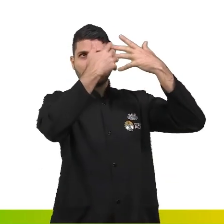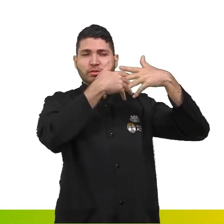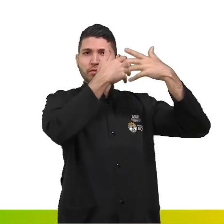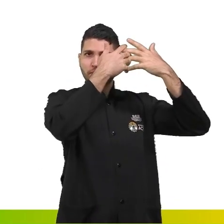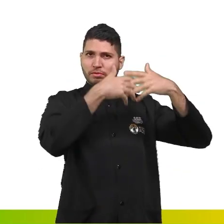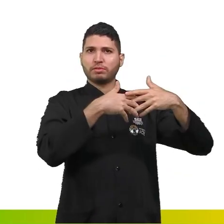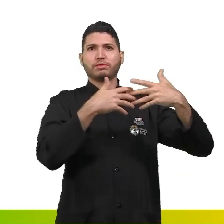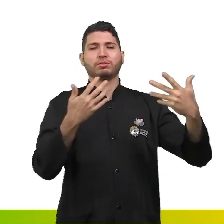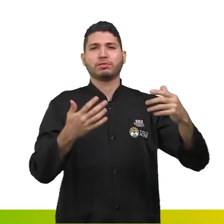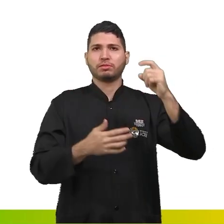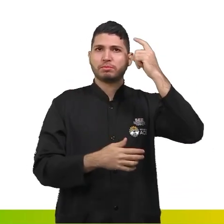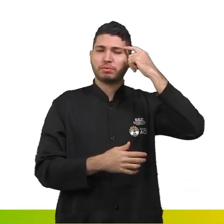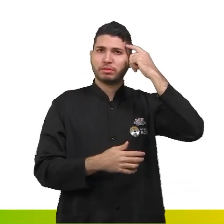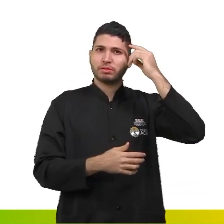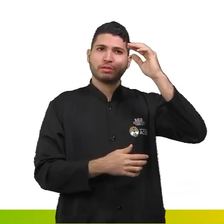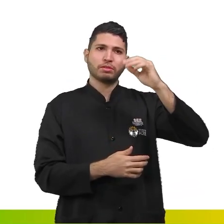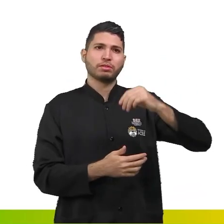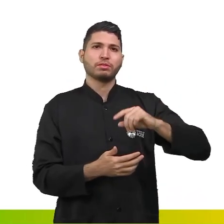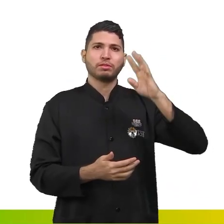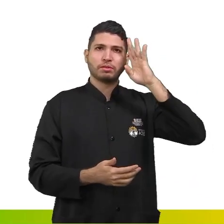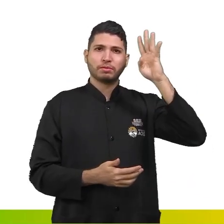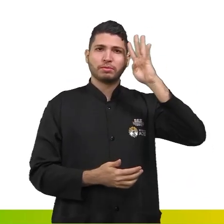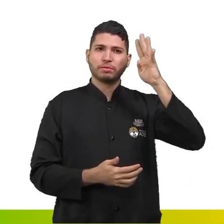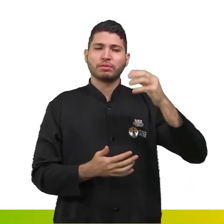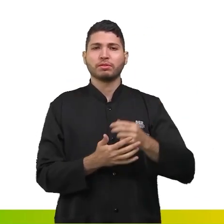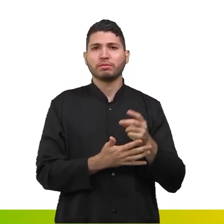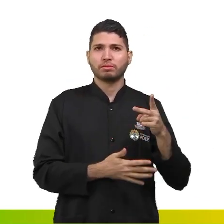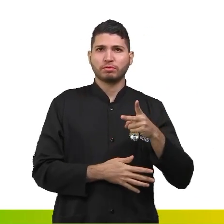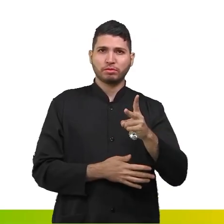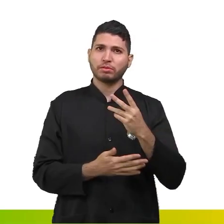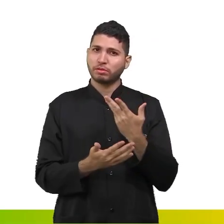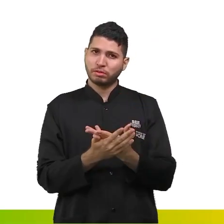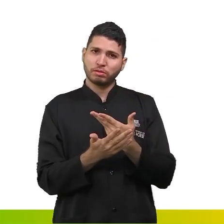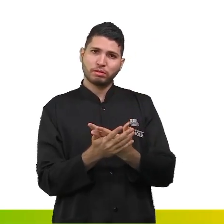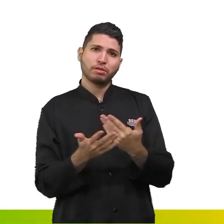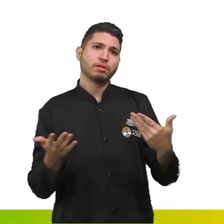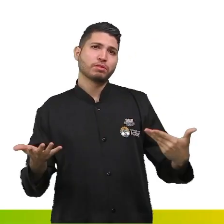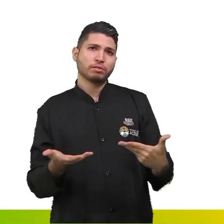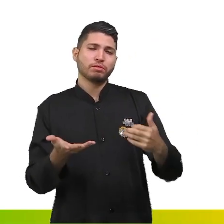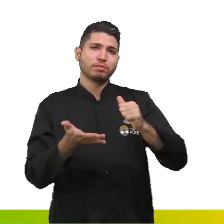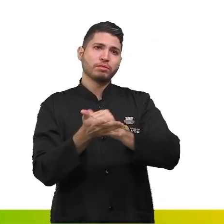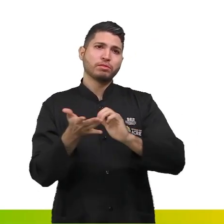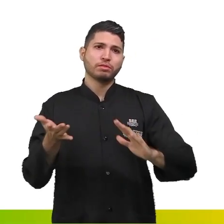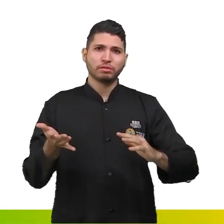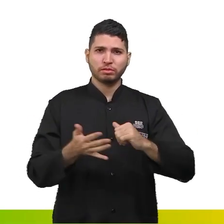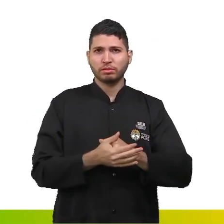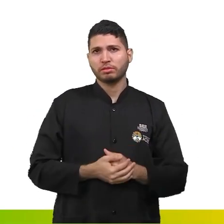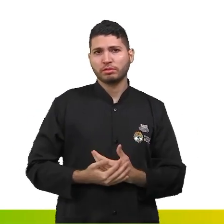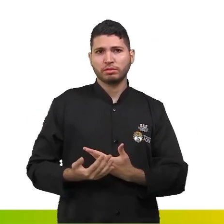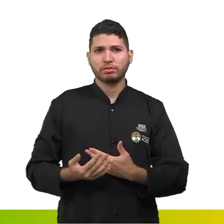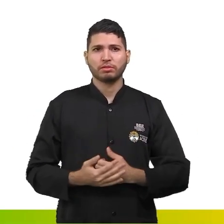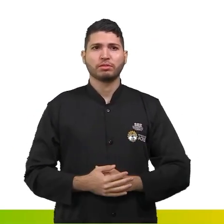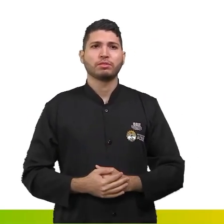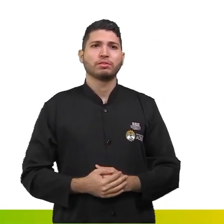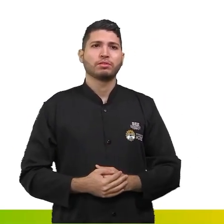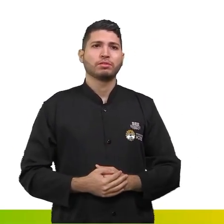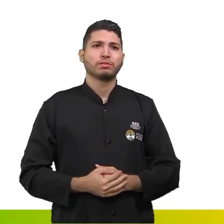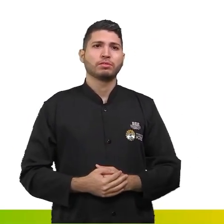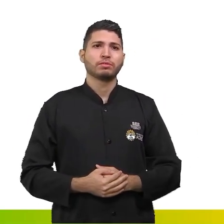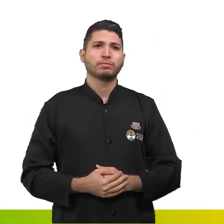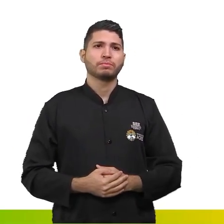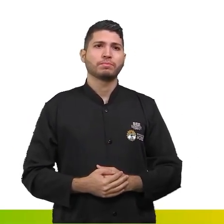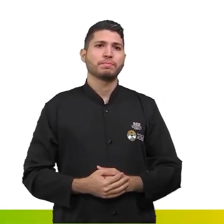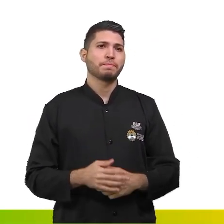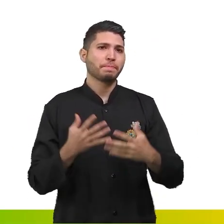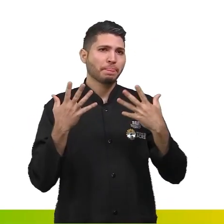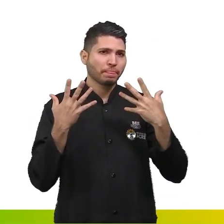importante para a continuidade do nosso estudo, do nosso conhecimento. A atividade é a seguinte: